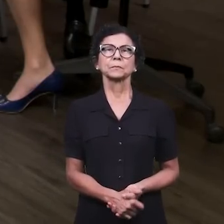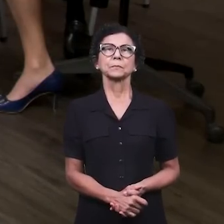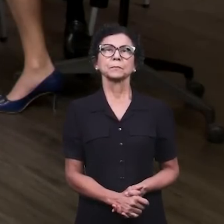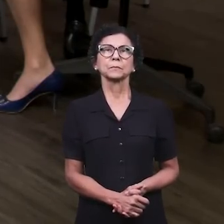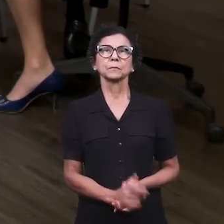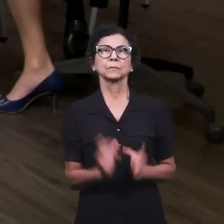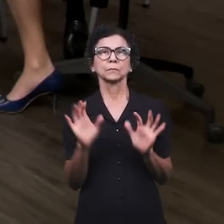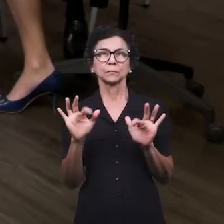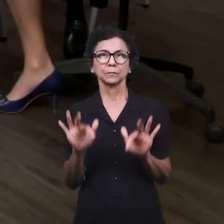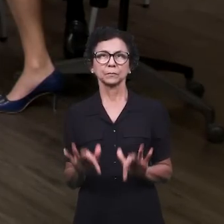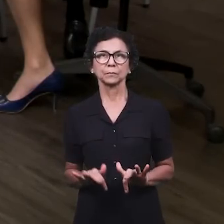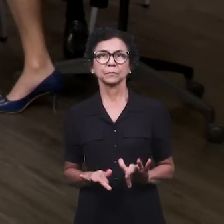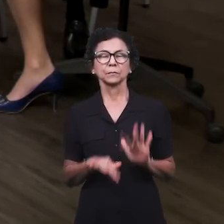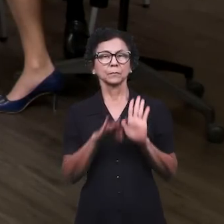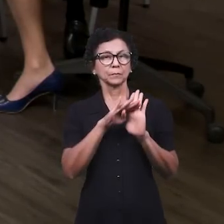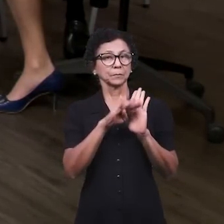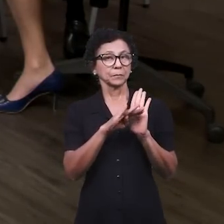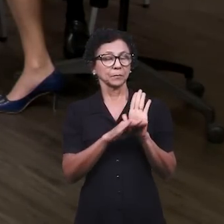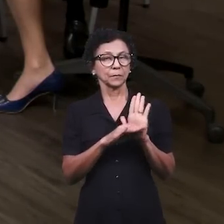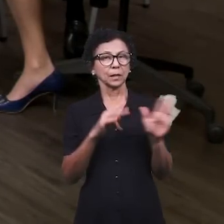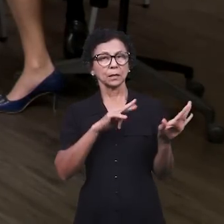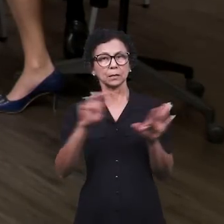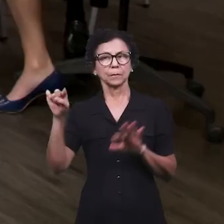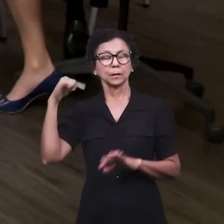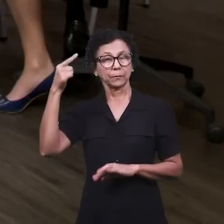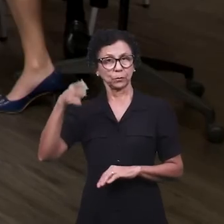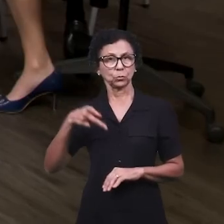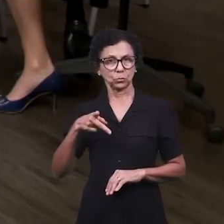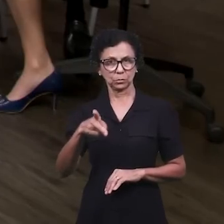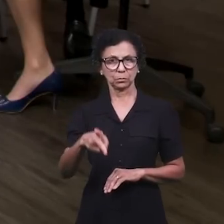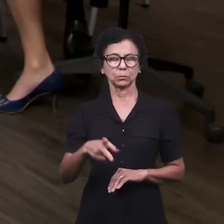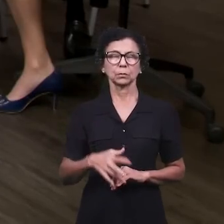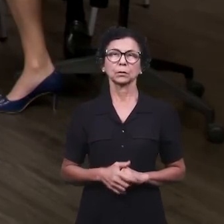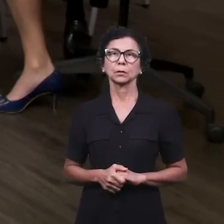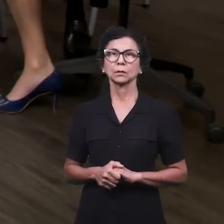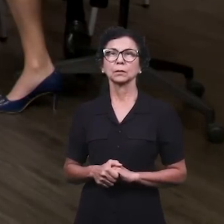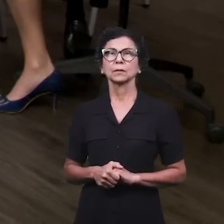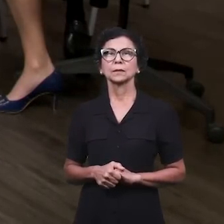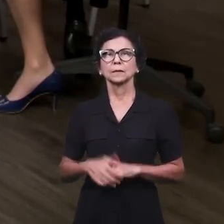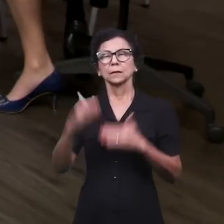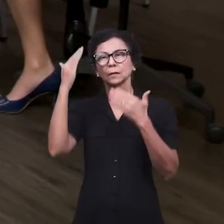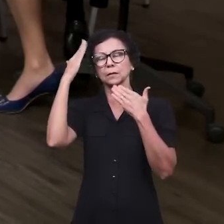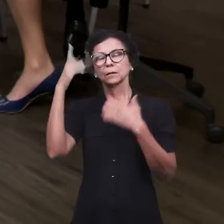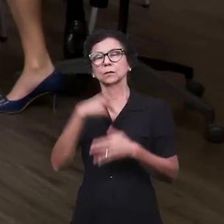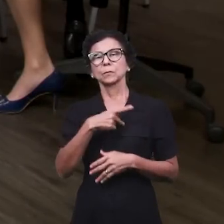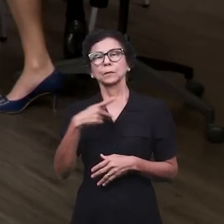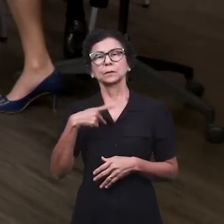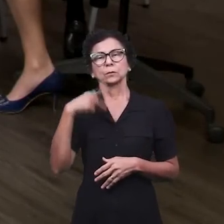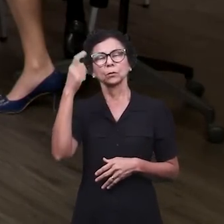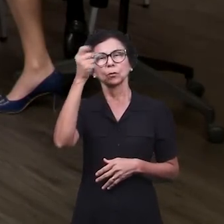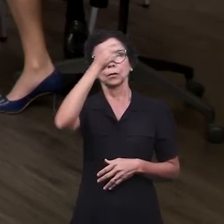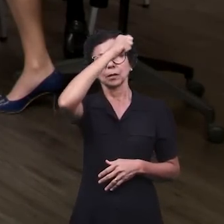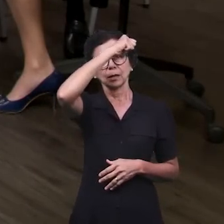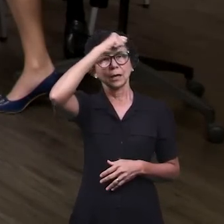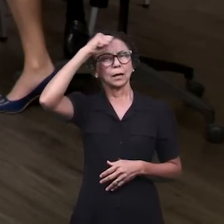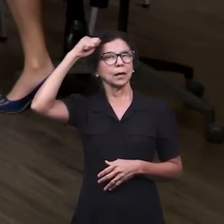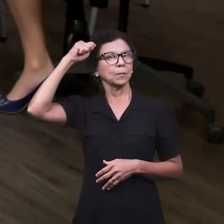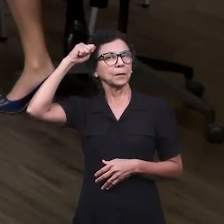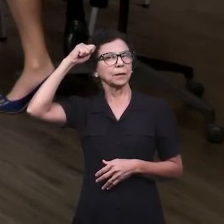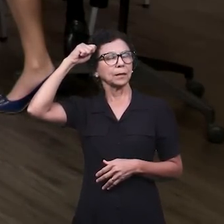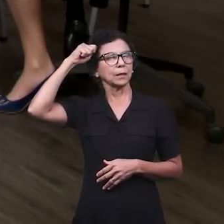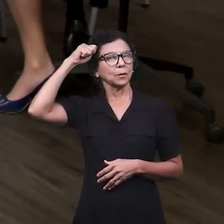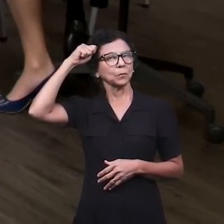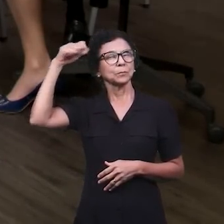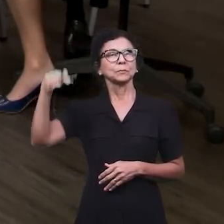está caminhando aqui para o final dessa edição, para a gente continuar na semana que vem. Eu quero agradecer ao pastor Amadeu, né? Se Deus quiser,